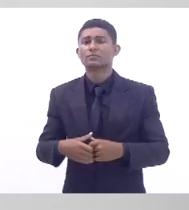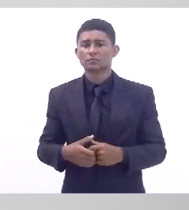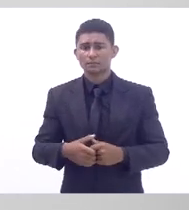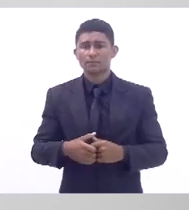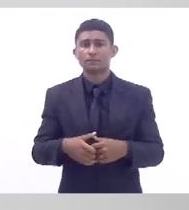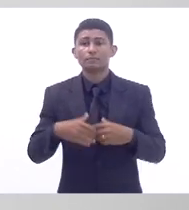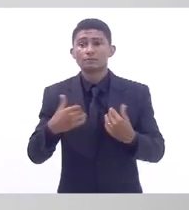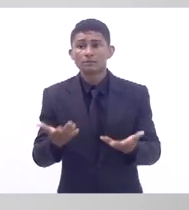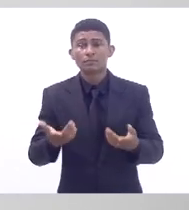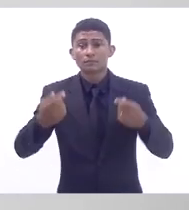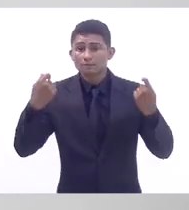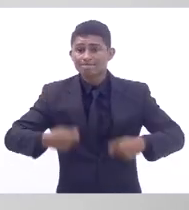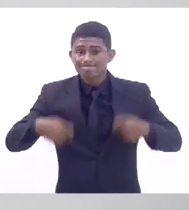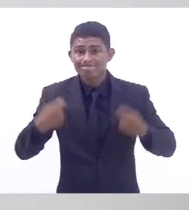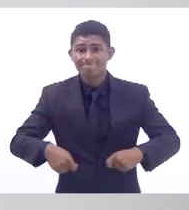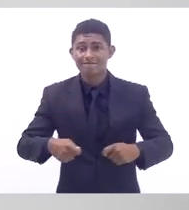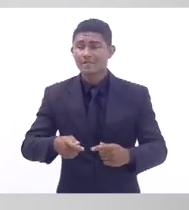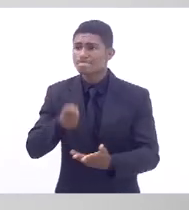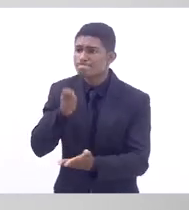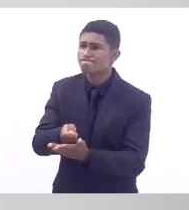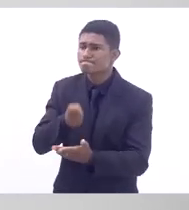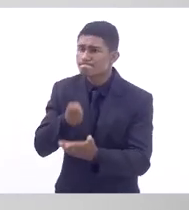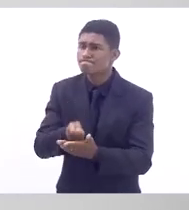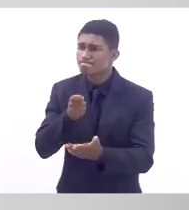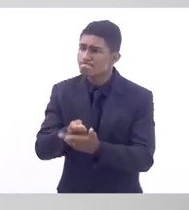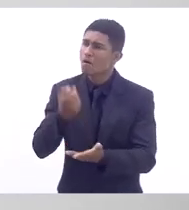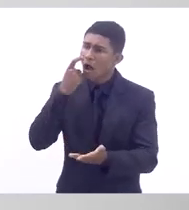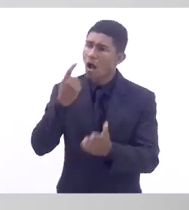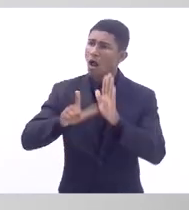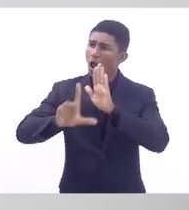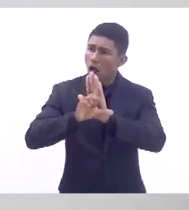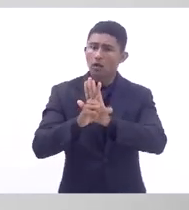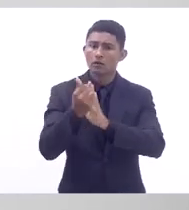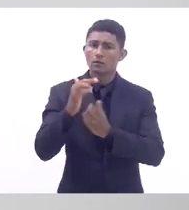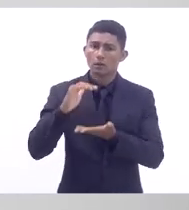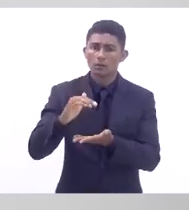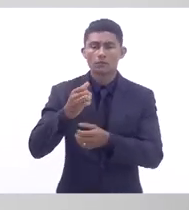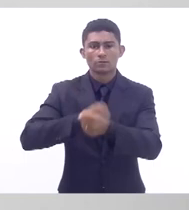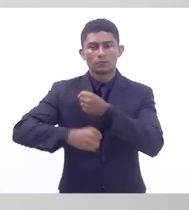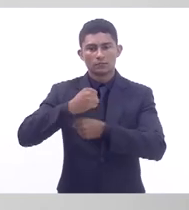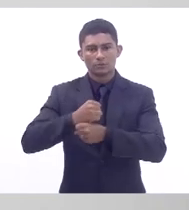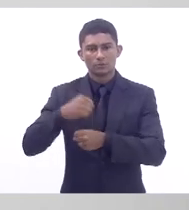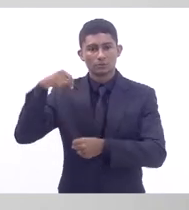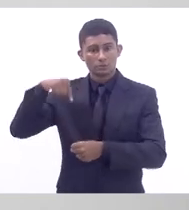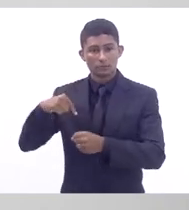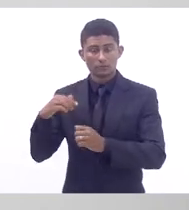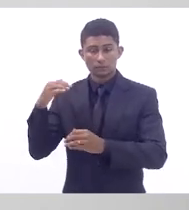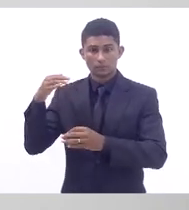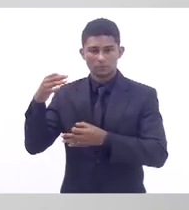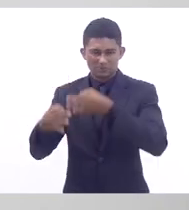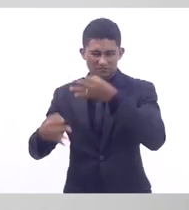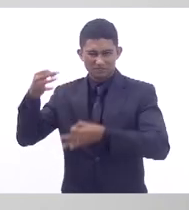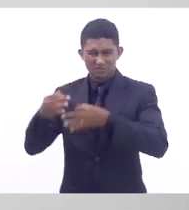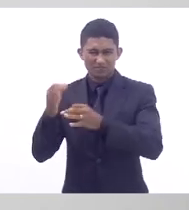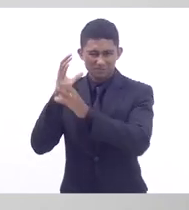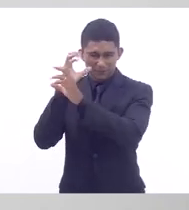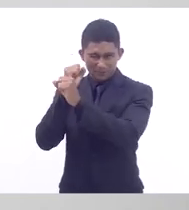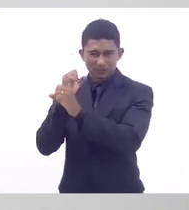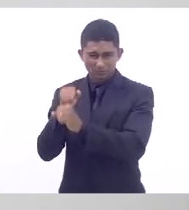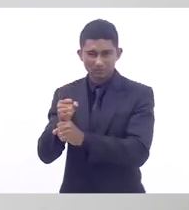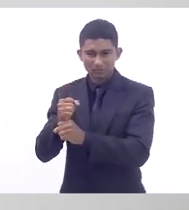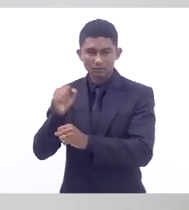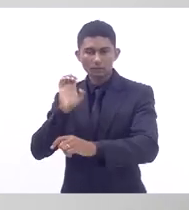tão tendo fazer muita pressão para castrar o orçamento no ano passado o Tribunal de Contas do Estado não tivesse apertado